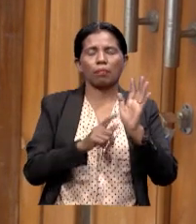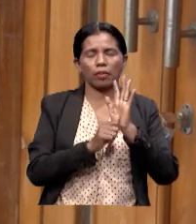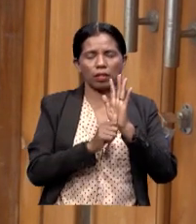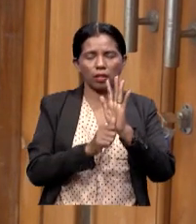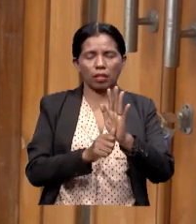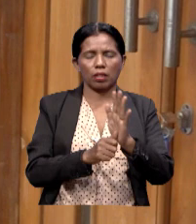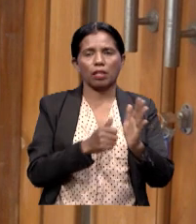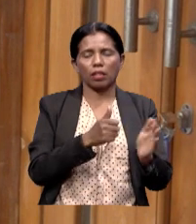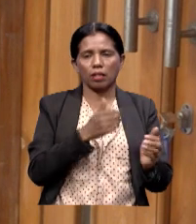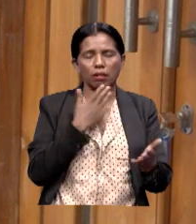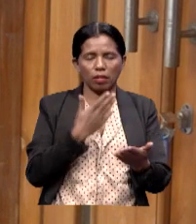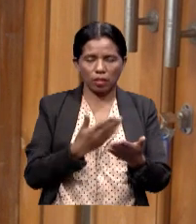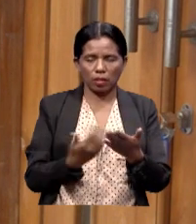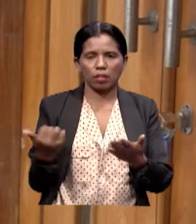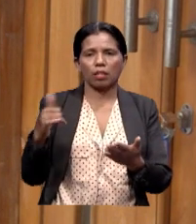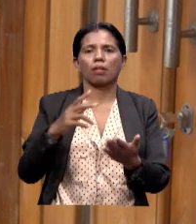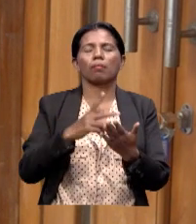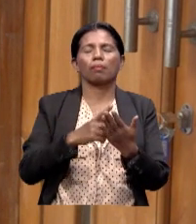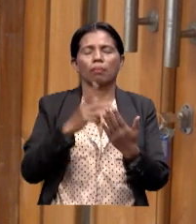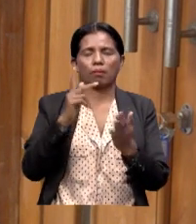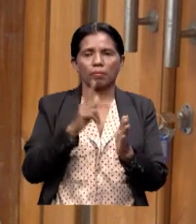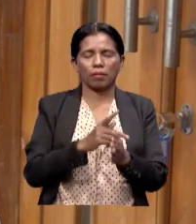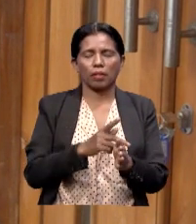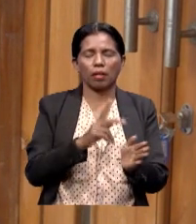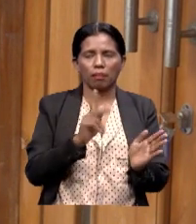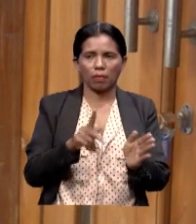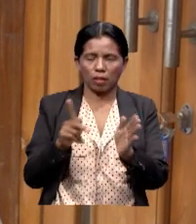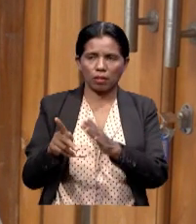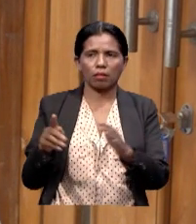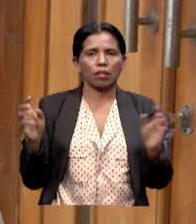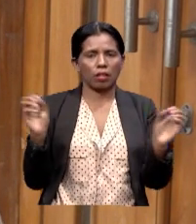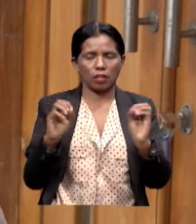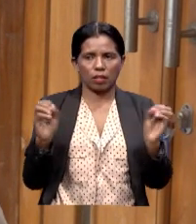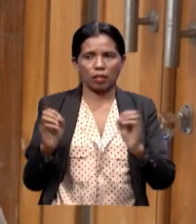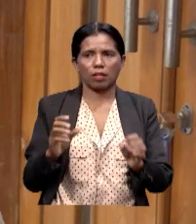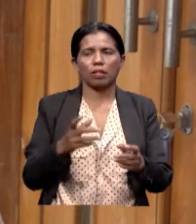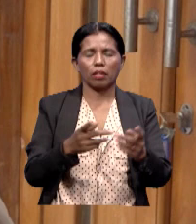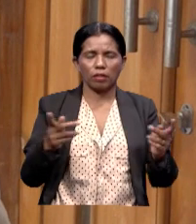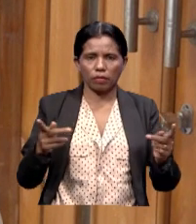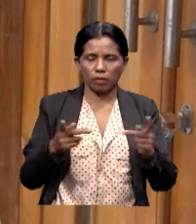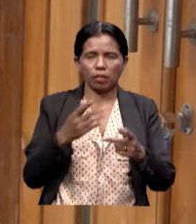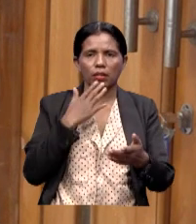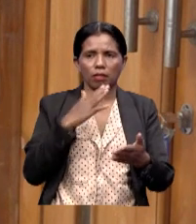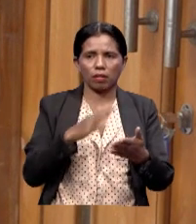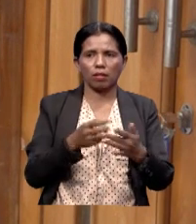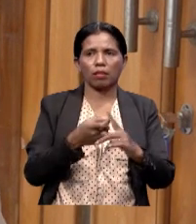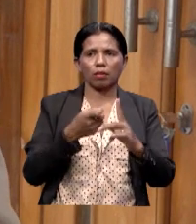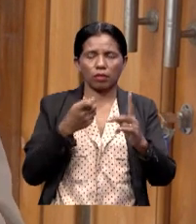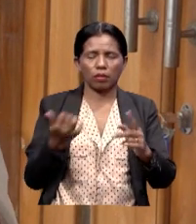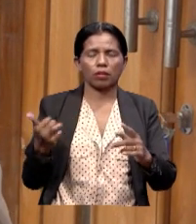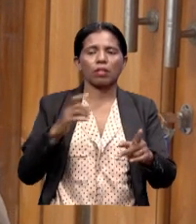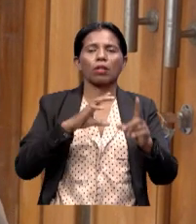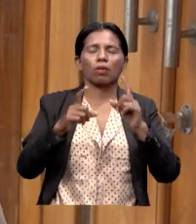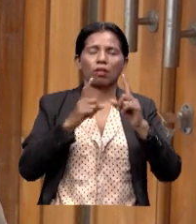não é plano, né, e cria. E lá é do Nibu Atira, né, cria ambiente e danabe. Pois ser nem maneira com a